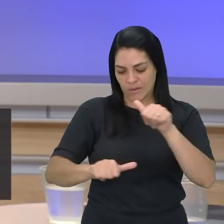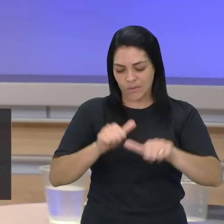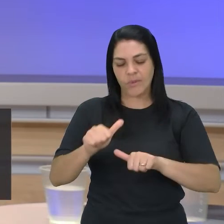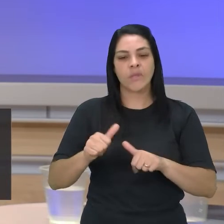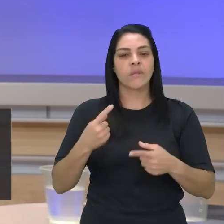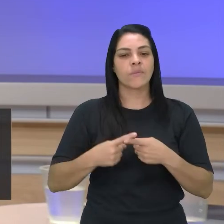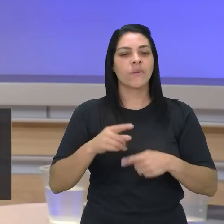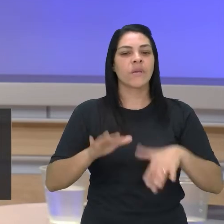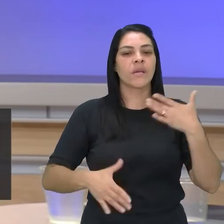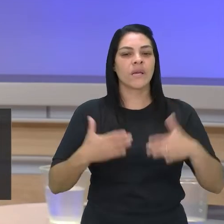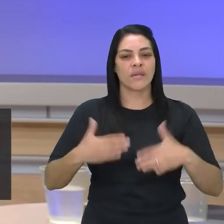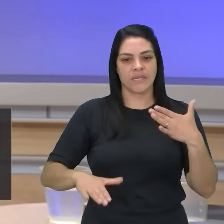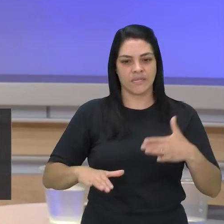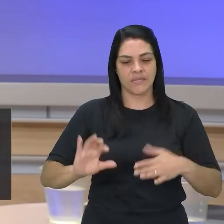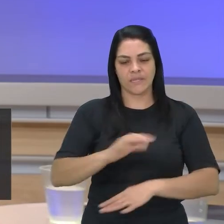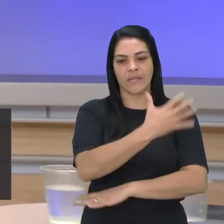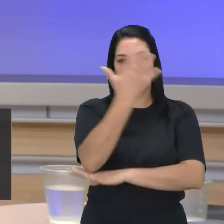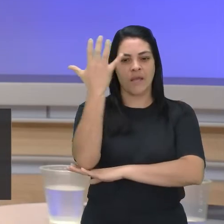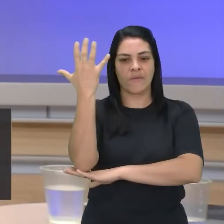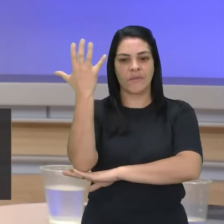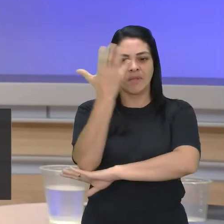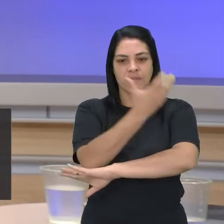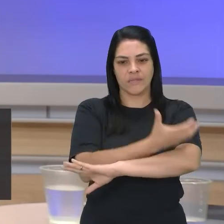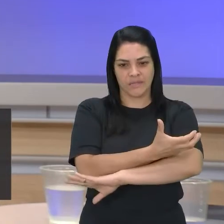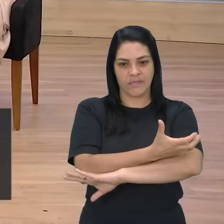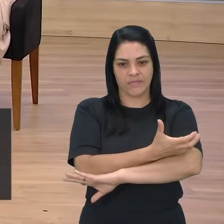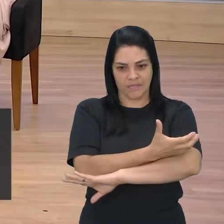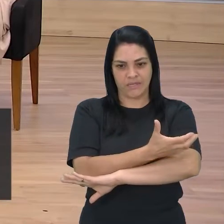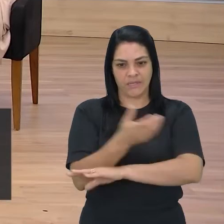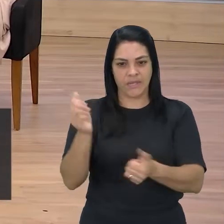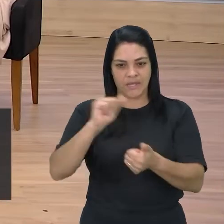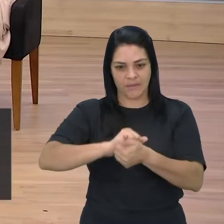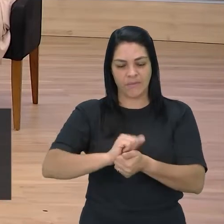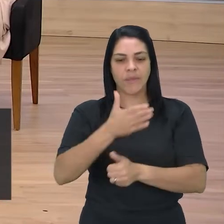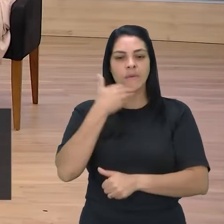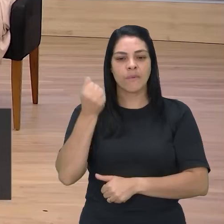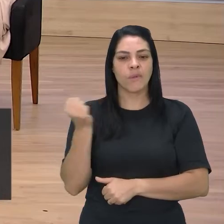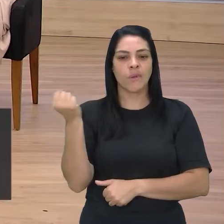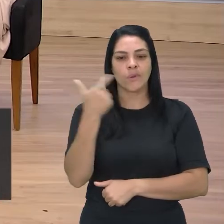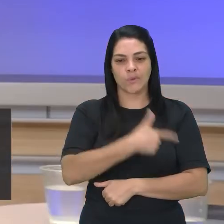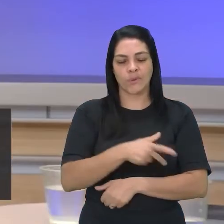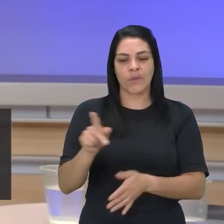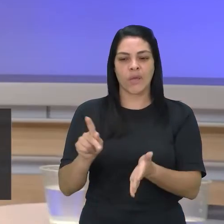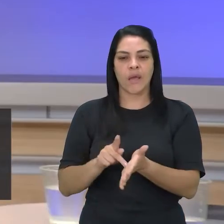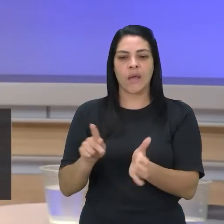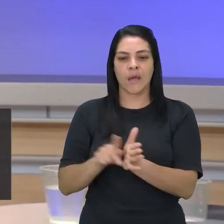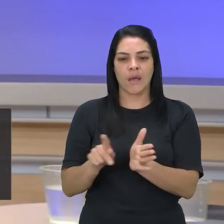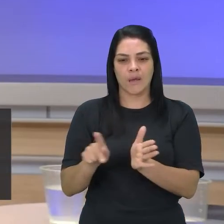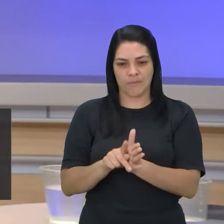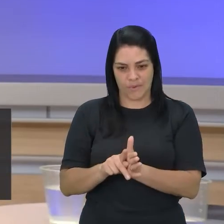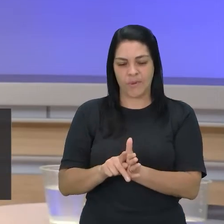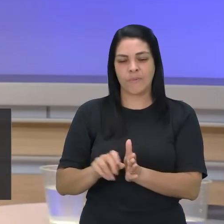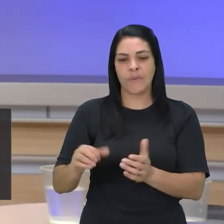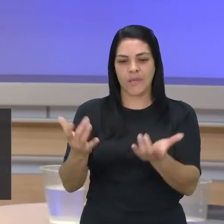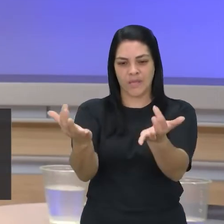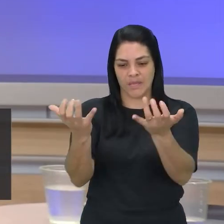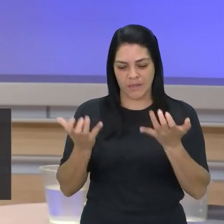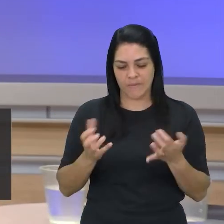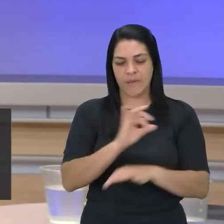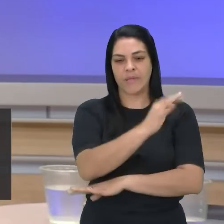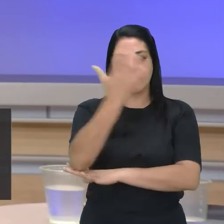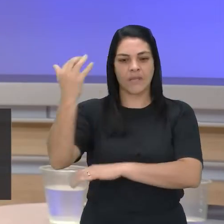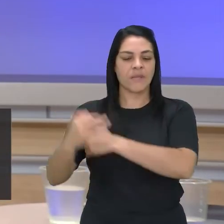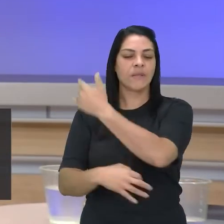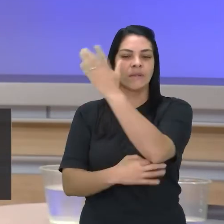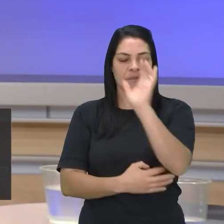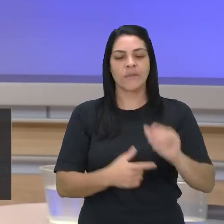as árvores do cerrado se adaptam melhor do que as que eram originais de Mata Atlântica. Tem bolsões de cerrado pela nossa cidade